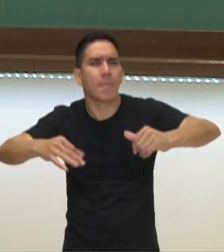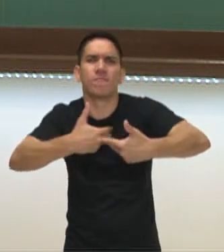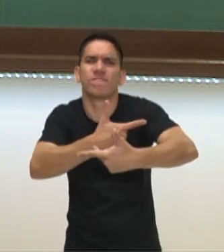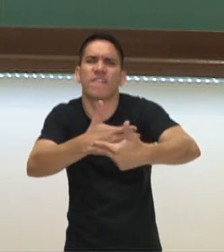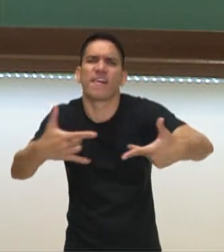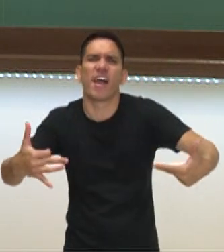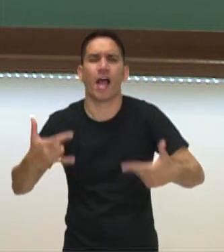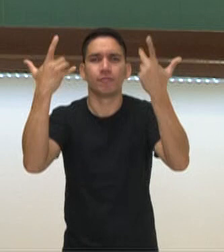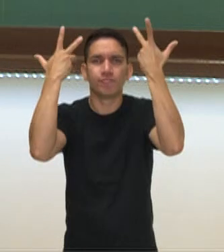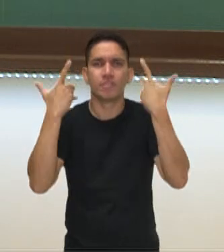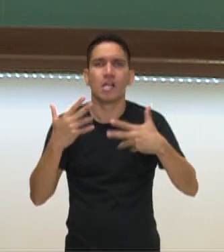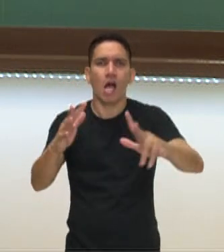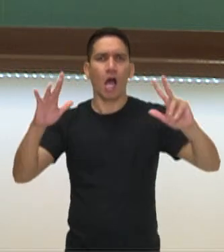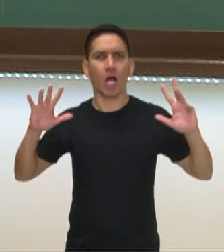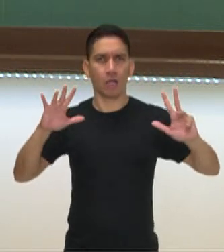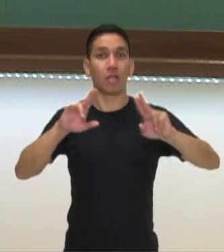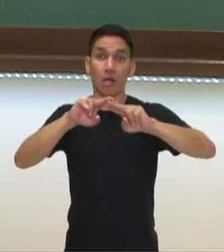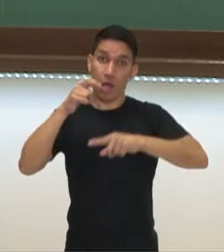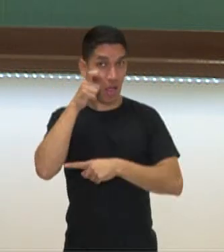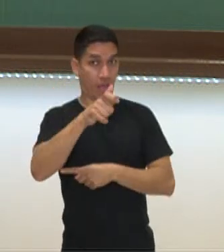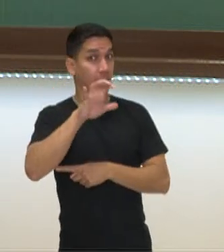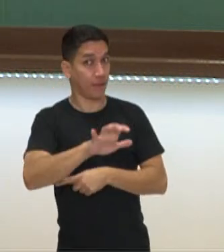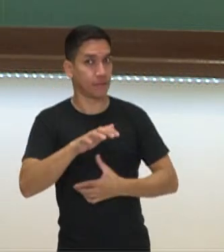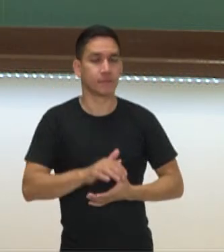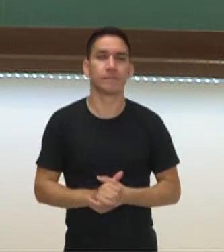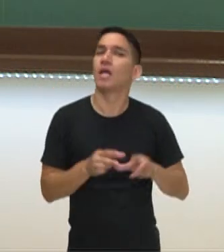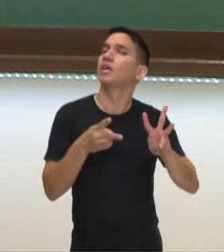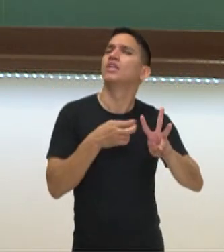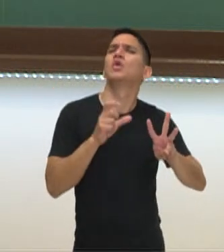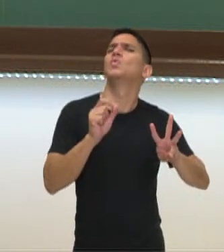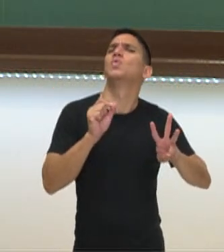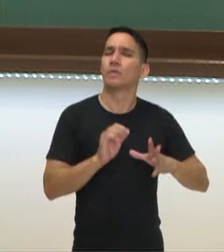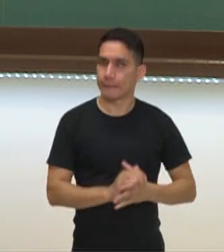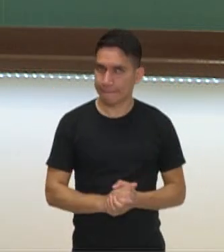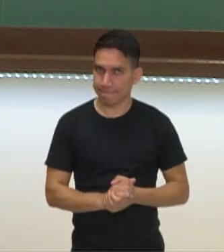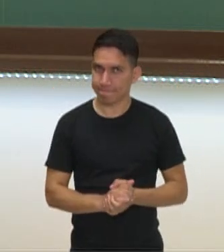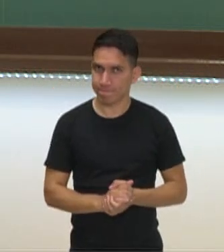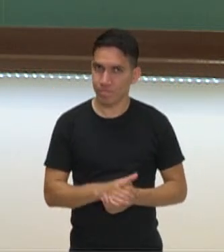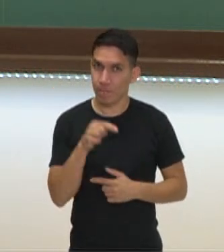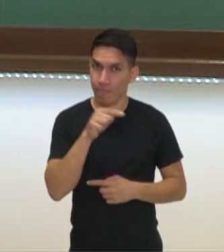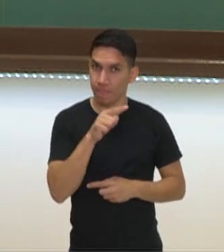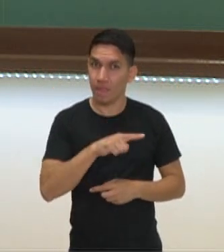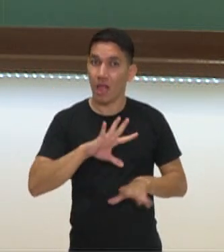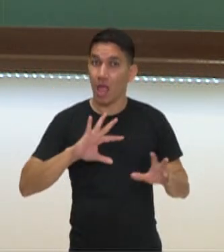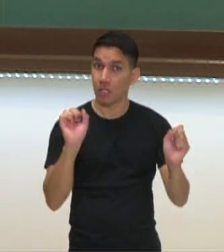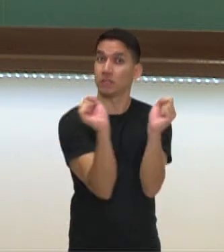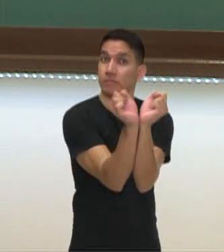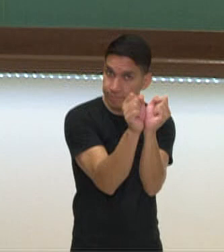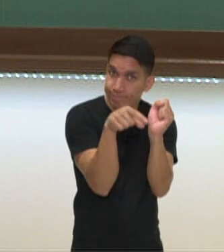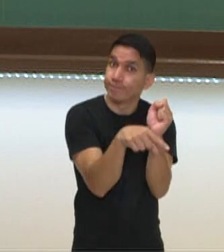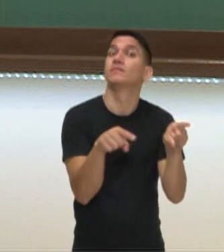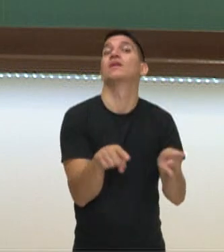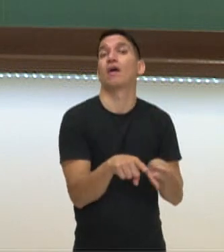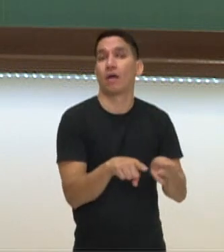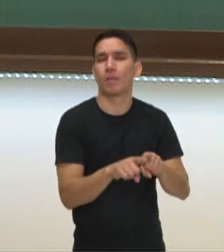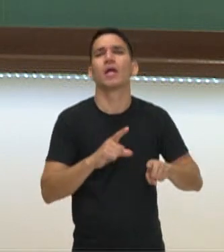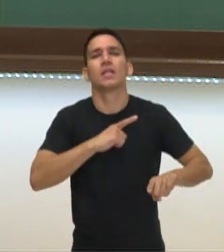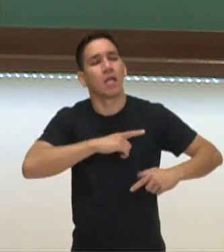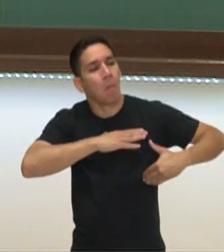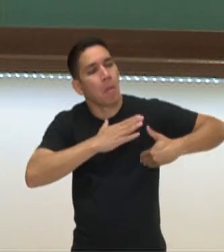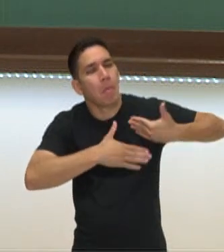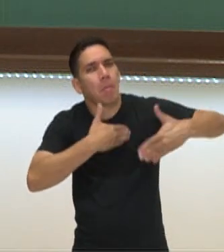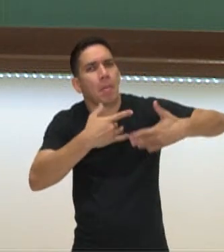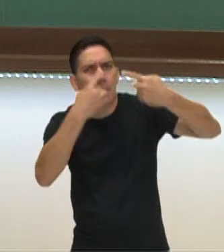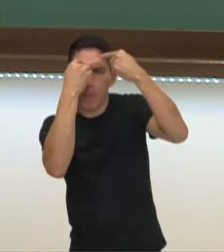naturais. Então, esse é o interesse, né? Povos indígenas, né? Foram escravizados também, houve um processo